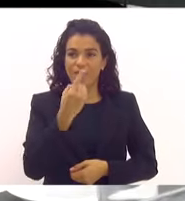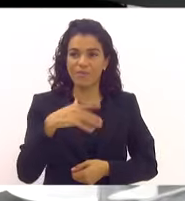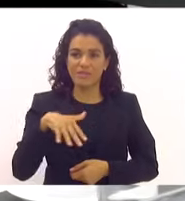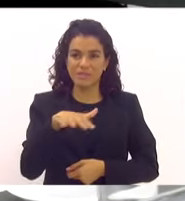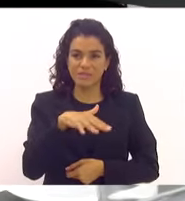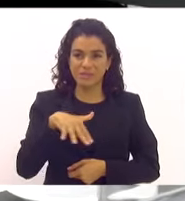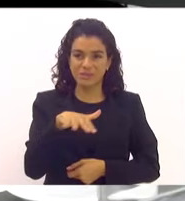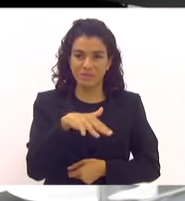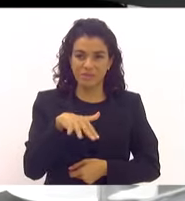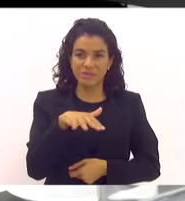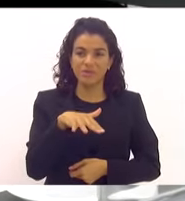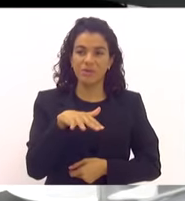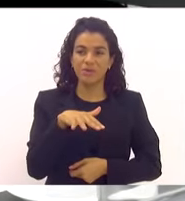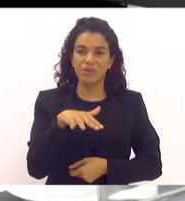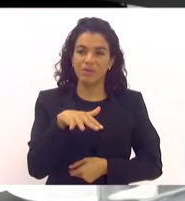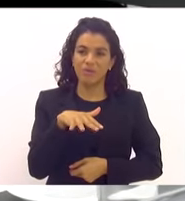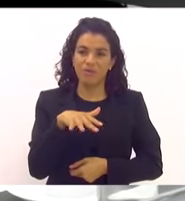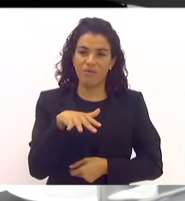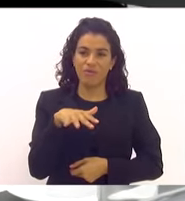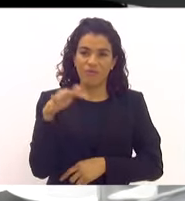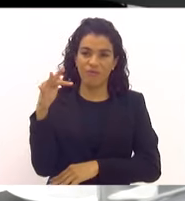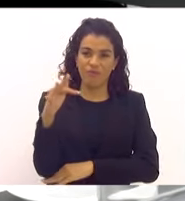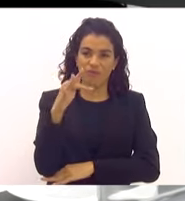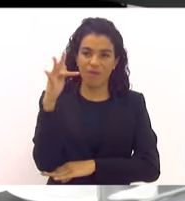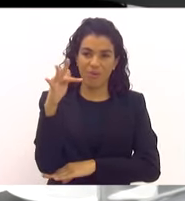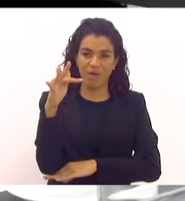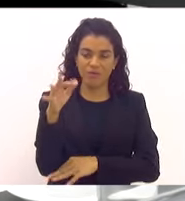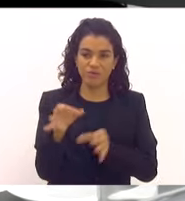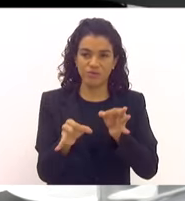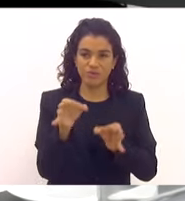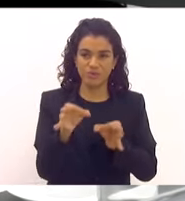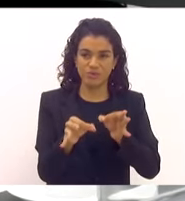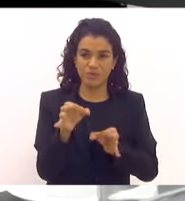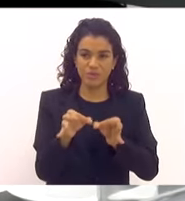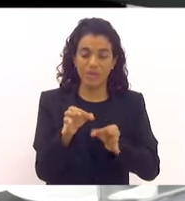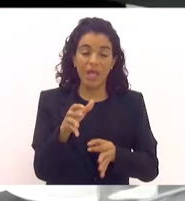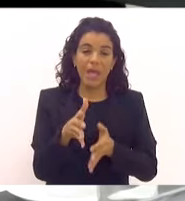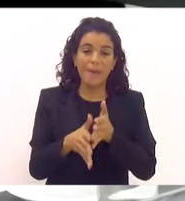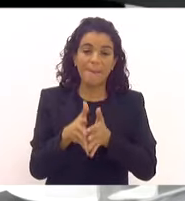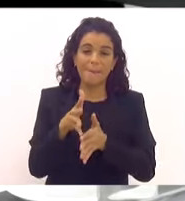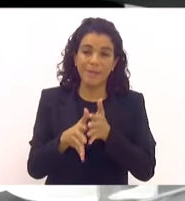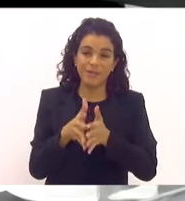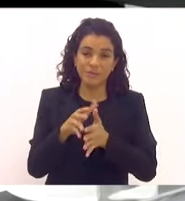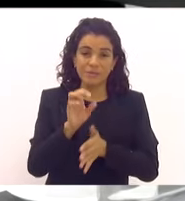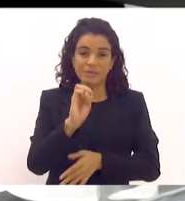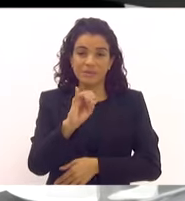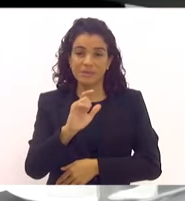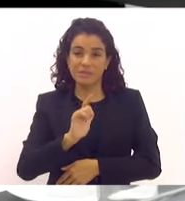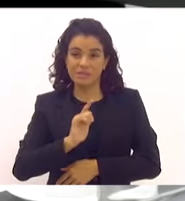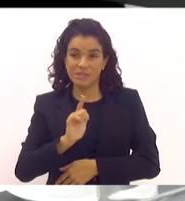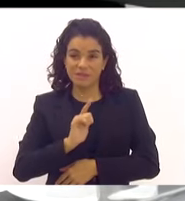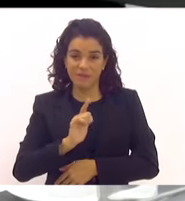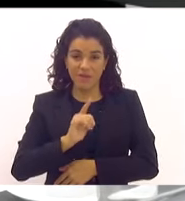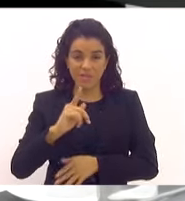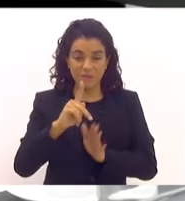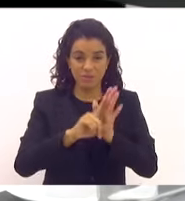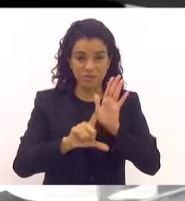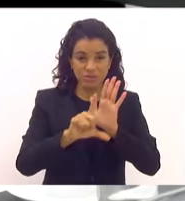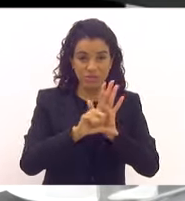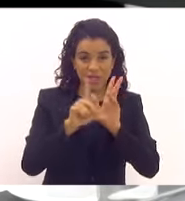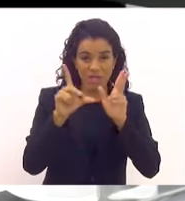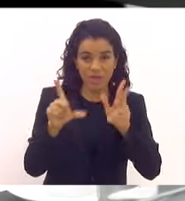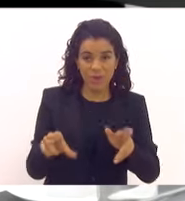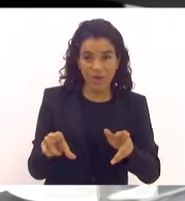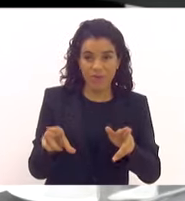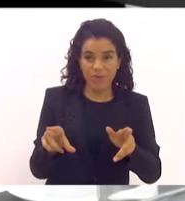que é eminentemente formal. Jurídica, né? Jurídica, né? Que a prejudicialidade seria se houvesse outro PL nesse sentido. Uma